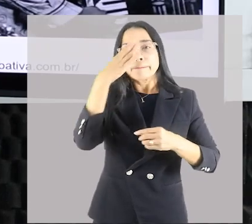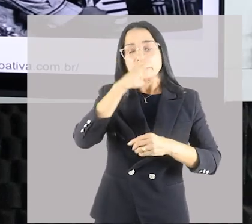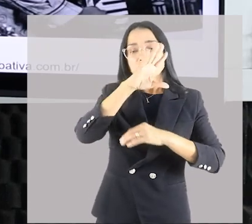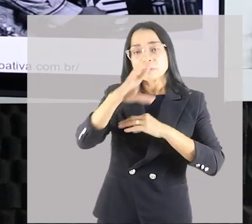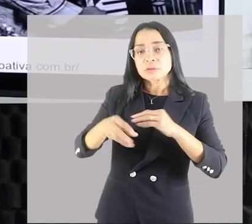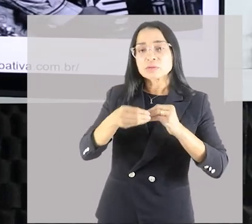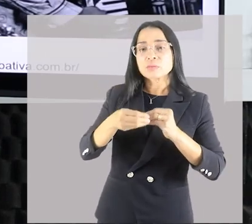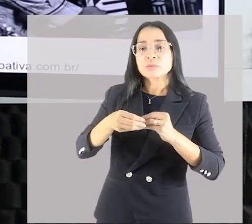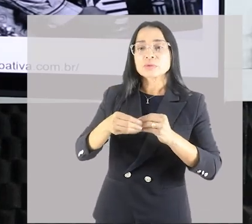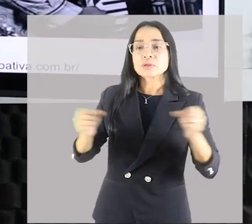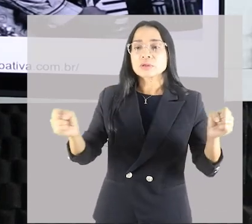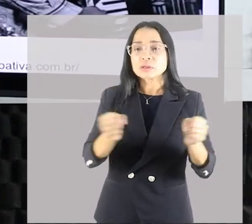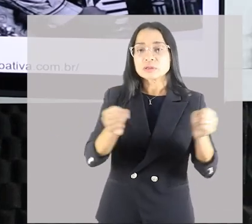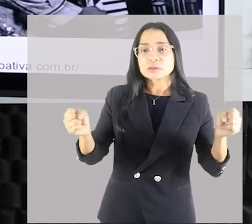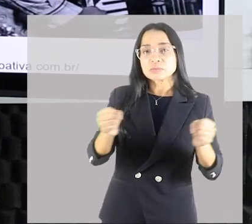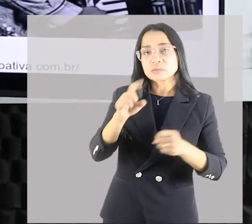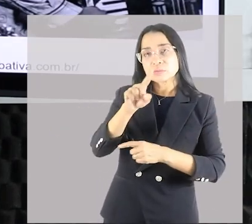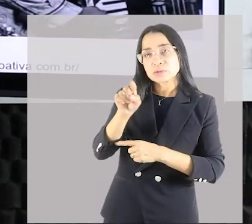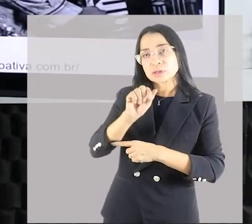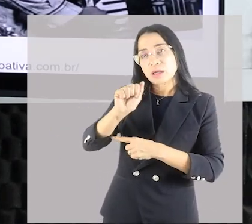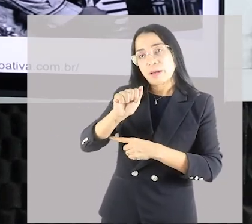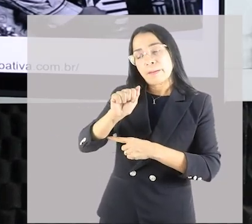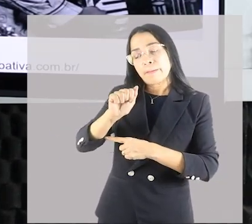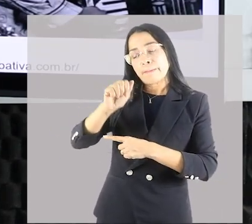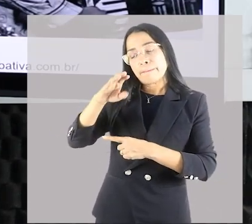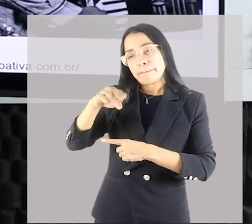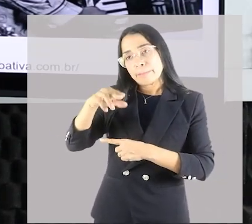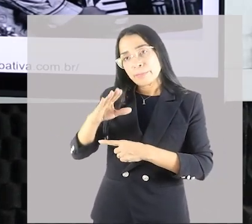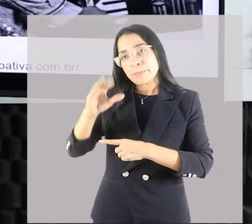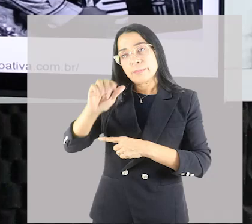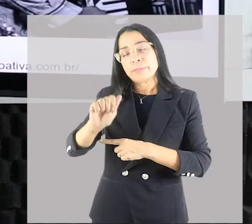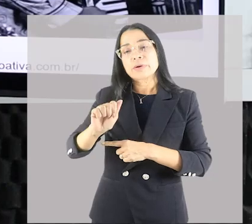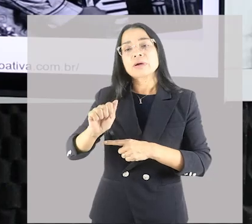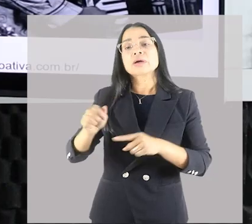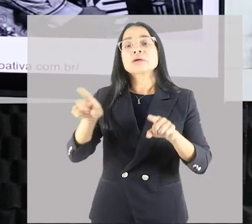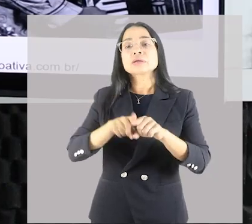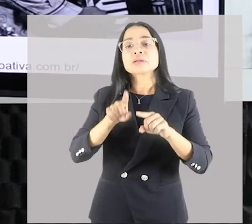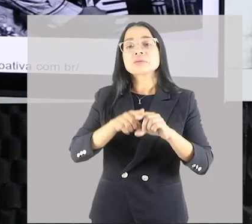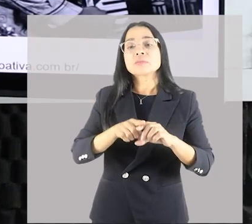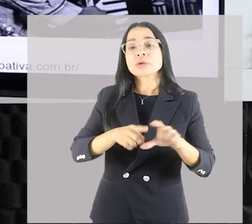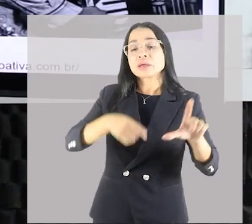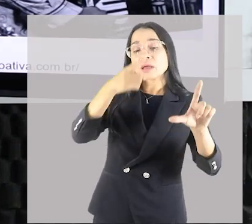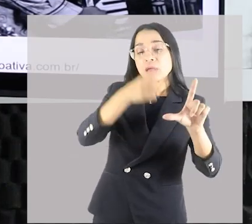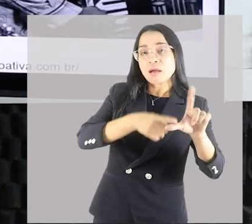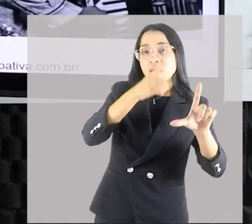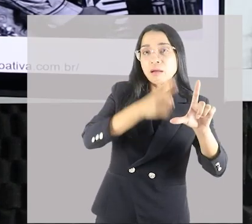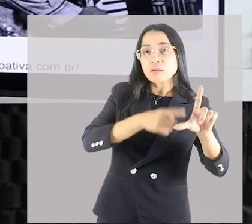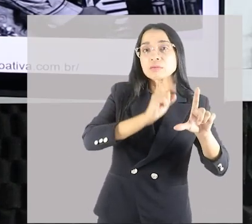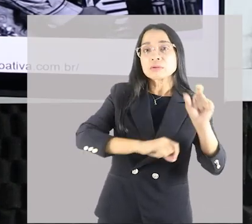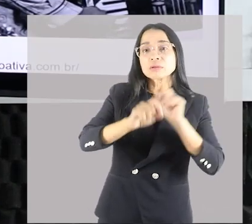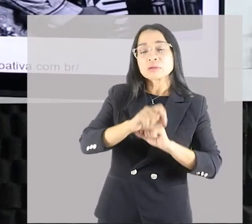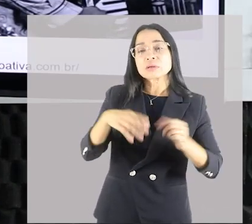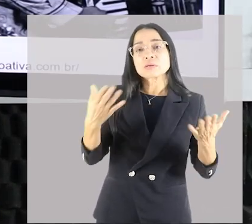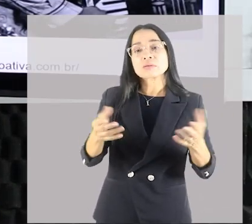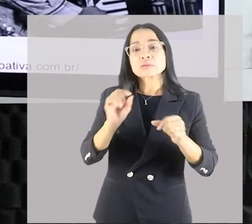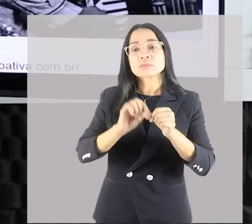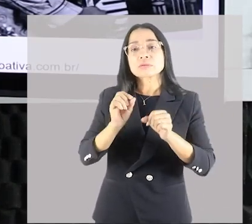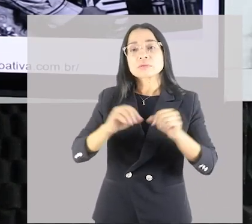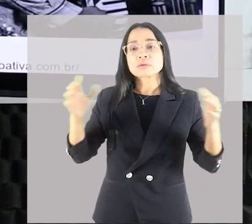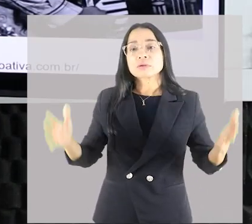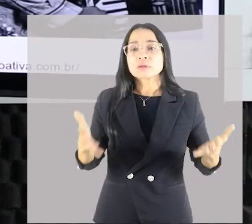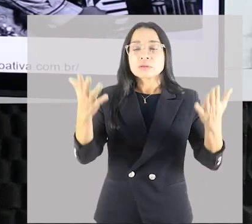componentes a sanfona, a zabumba e o triângulo. Então eram apenas esses que faziam e que regiam as